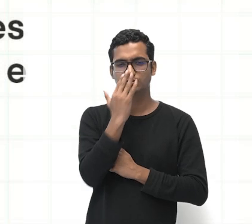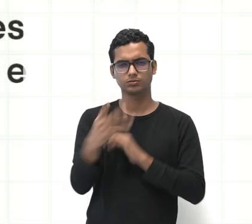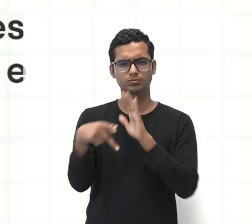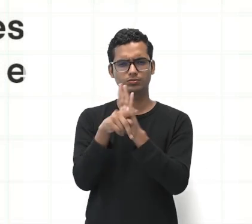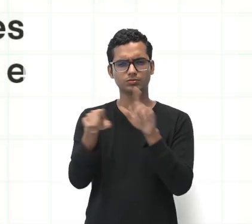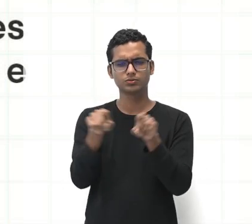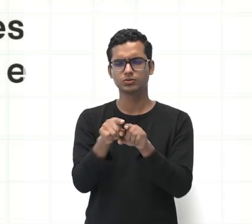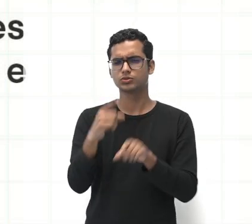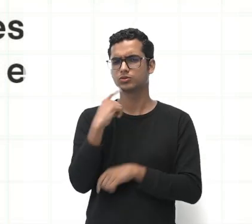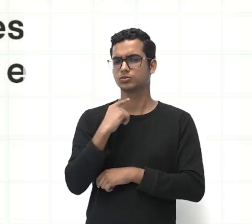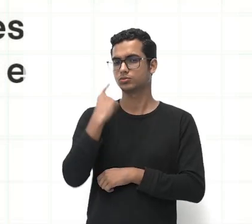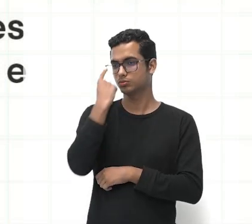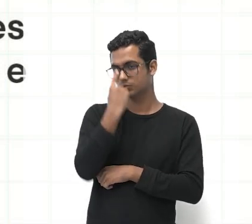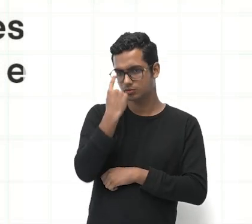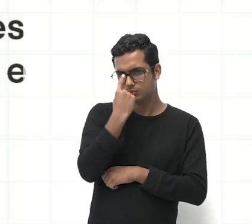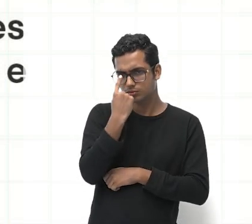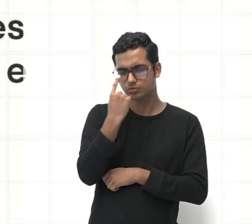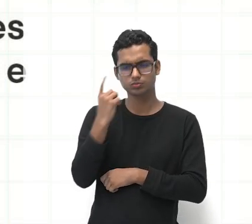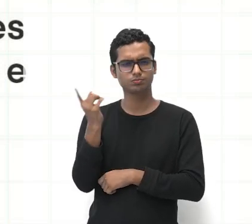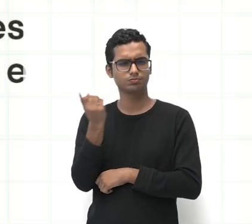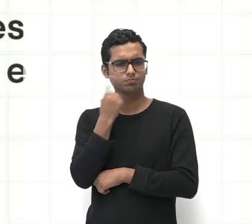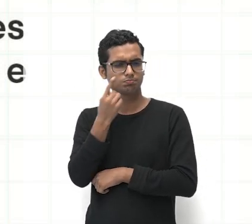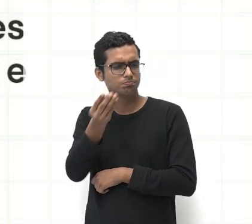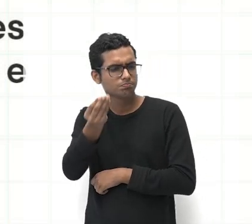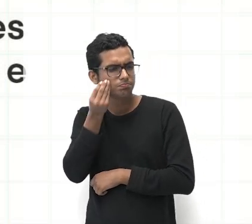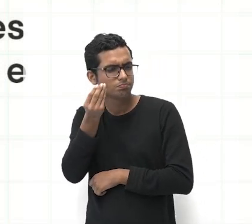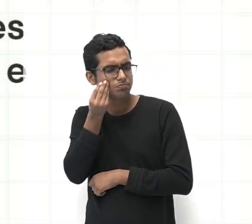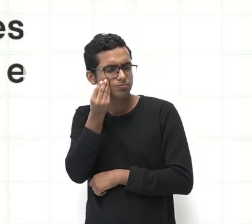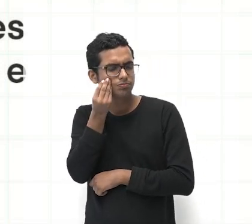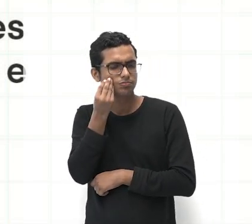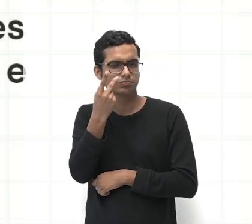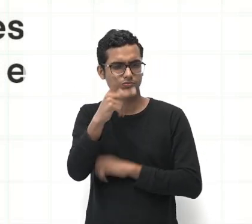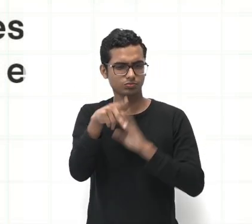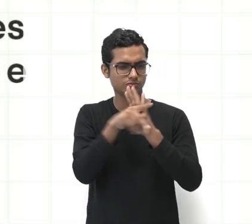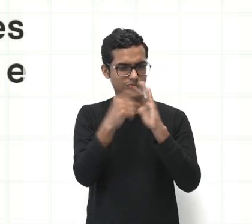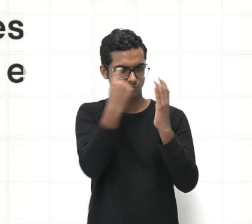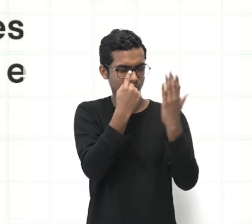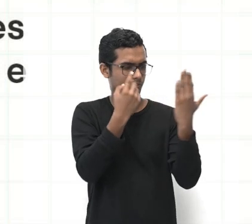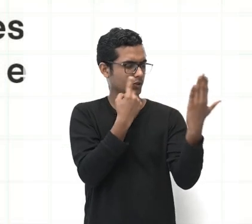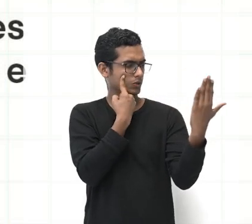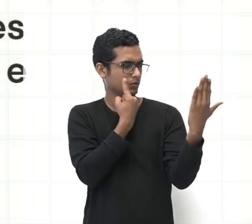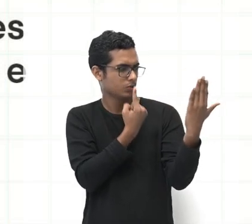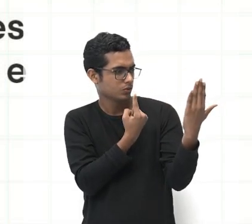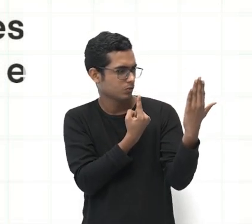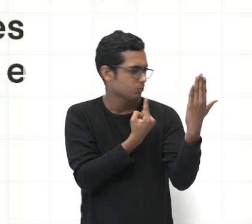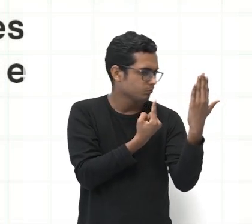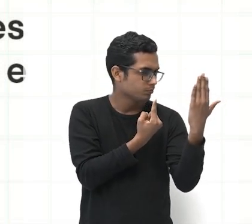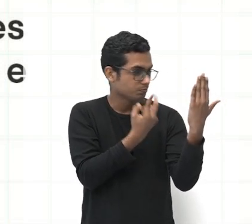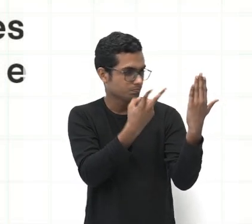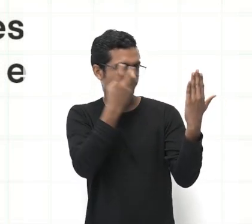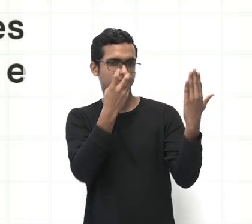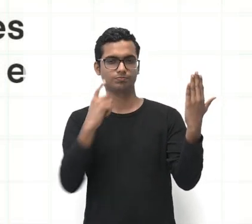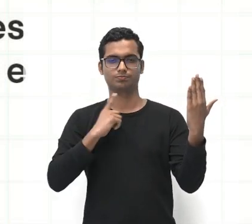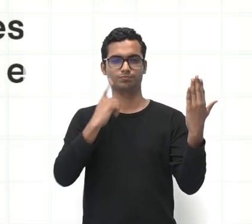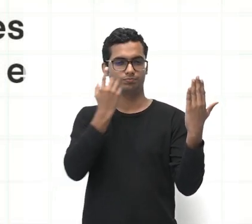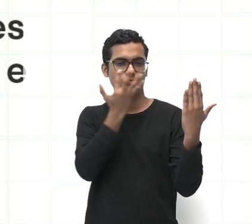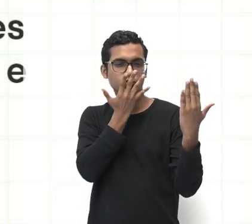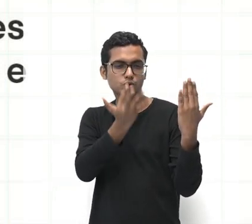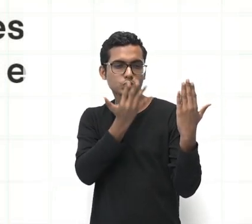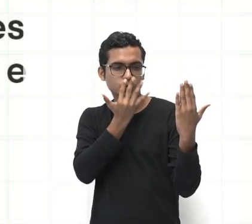da parte mais interna, quando você observa os seus olhos no espelho. E temos a túnica